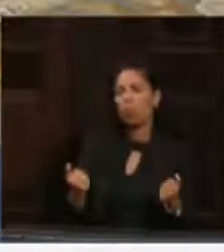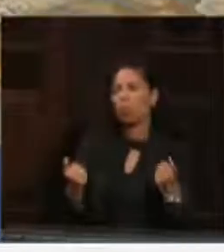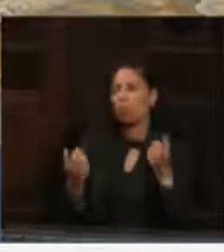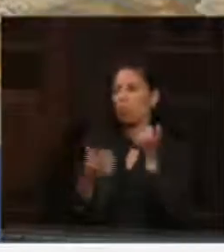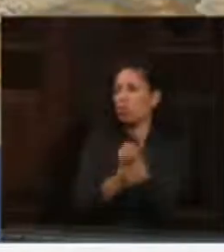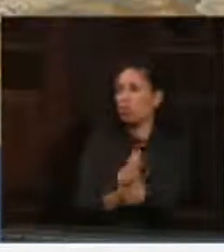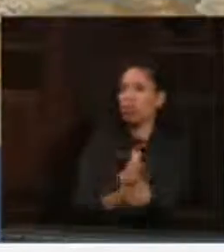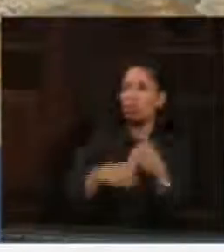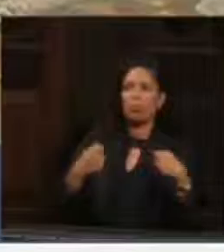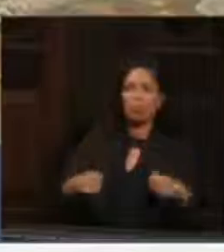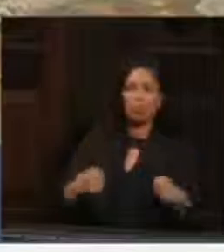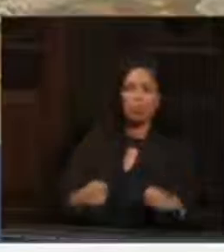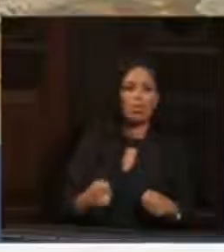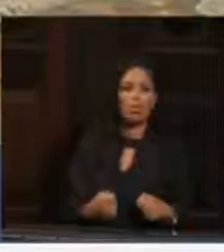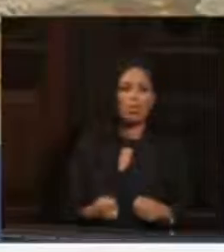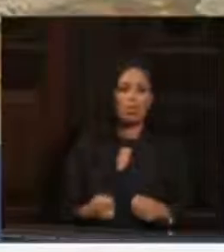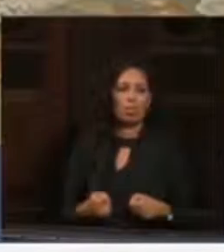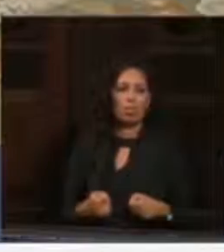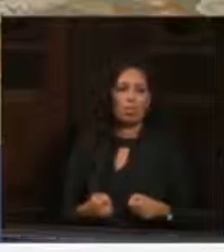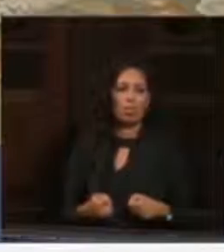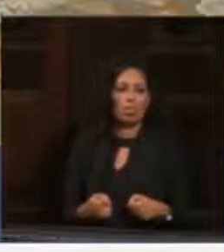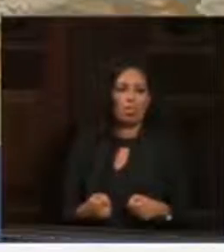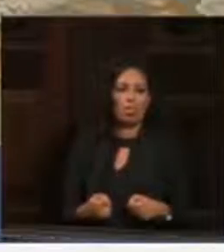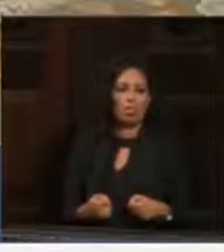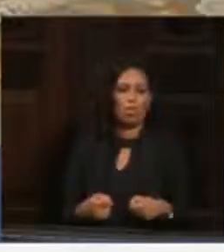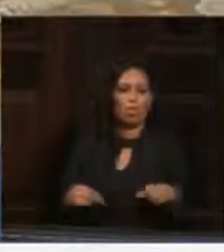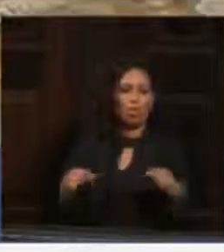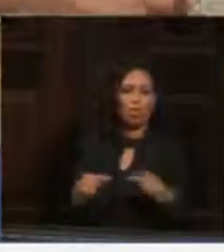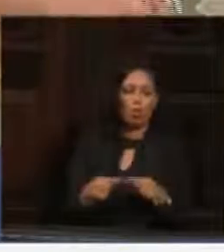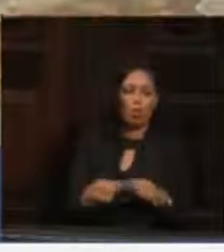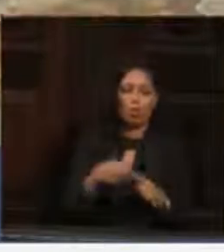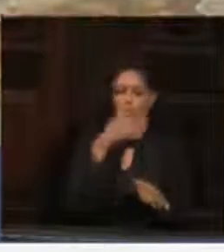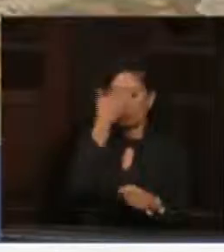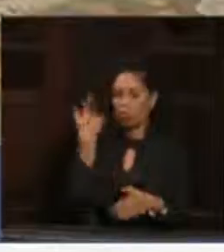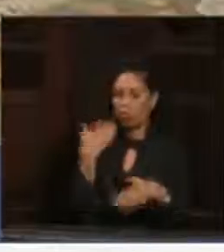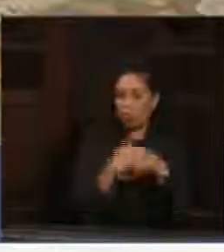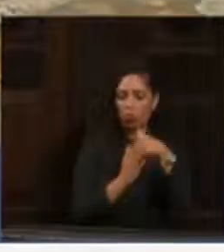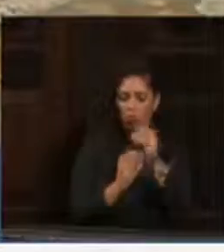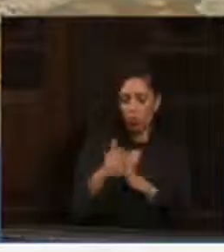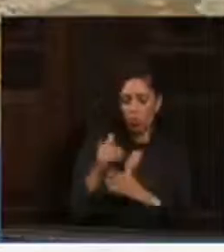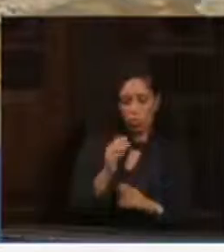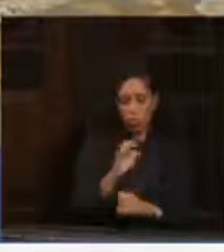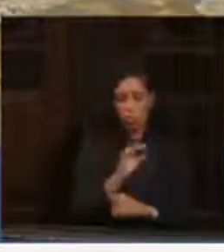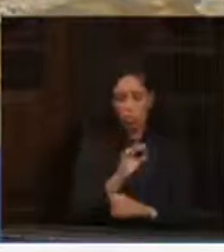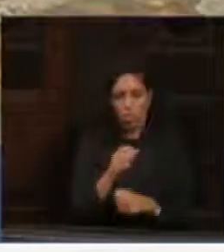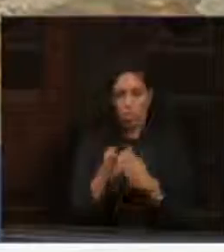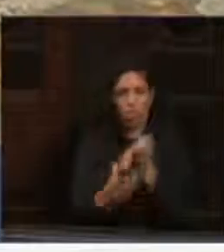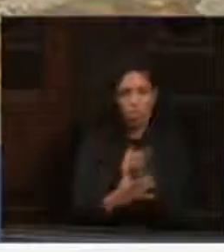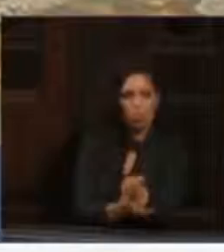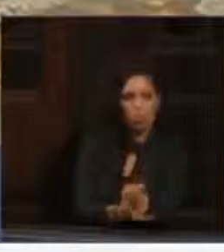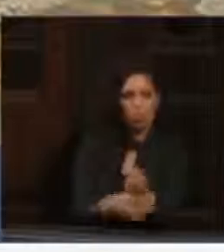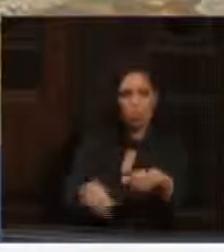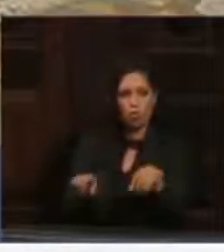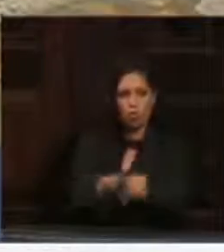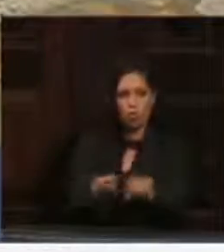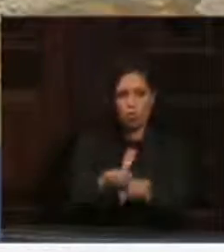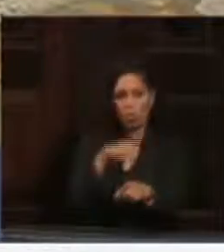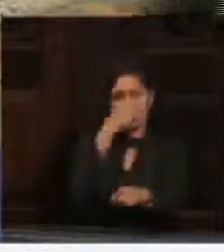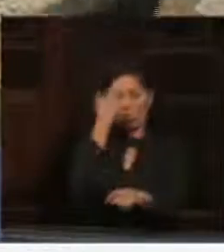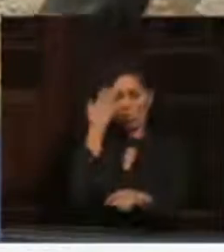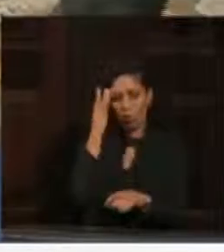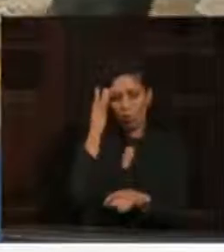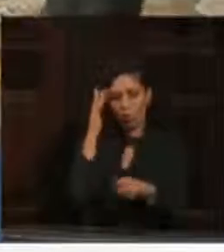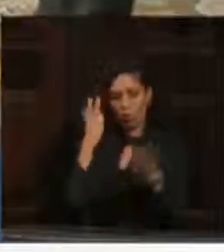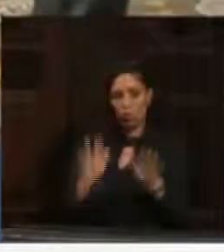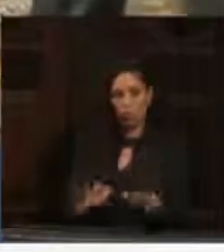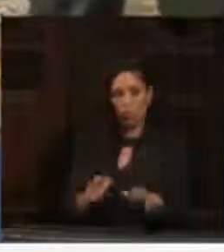ostensividade que traz a letalidade tanto dos profissionais da segurança pública quanto de civis, também nas áreas mais vulnerabilizadas.